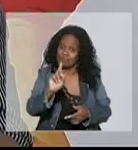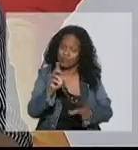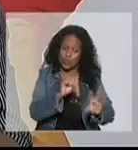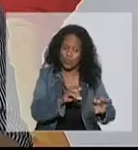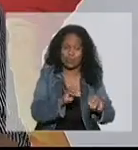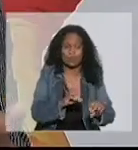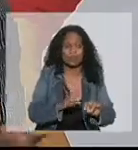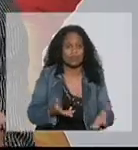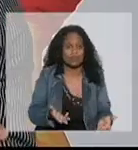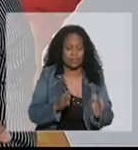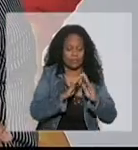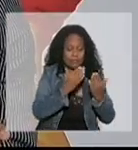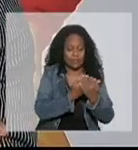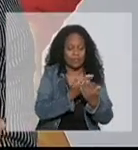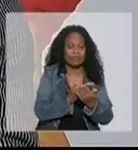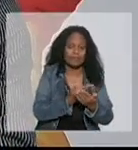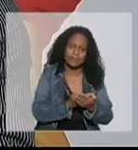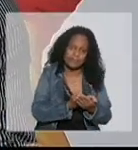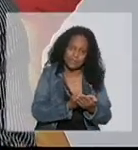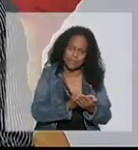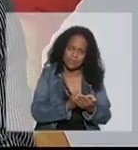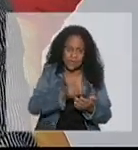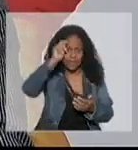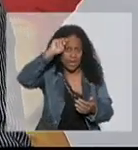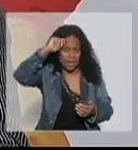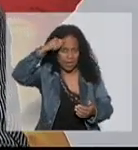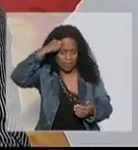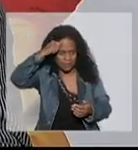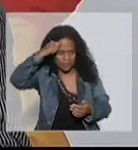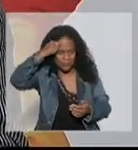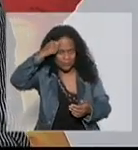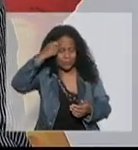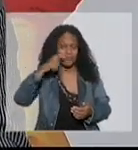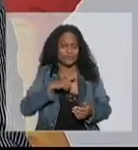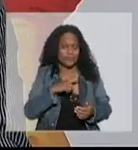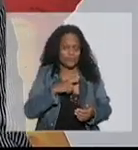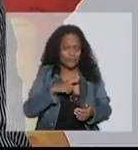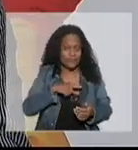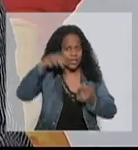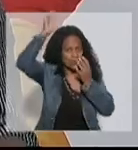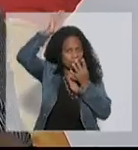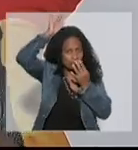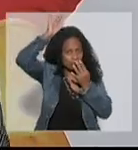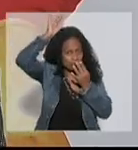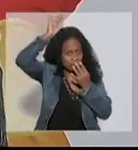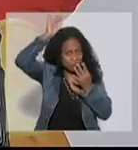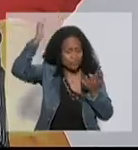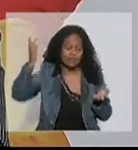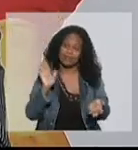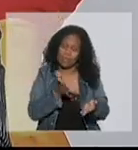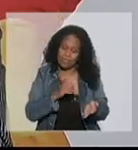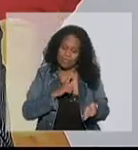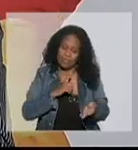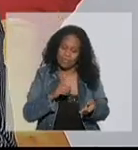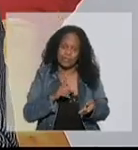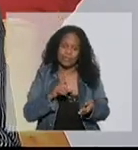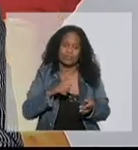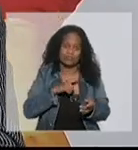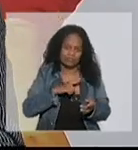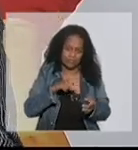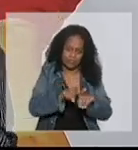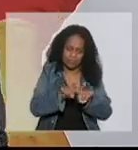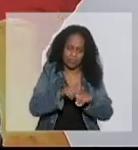ideia, a 10.639, que fala sobre história cultural afro-brasileira, veio antes, em 2003, e a indígena em 2008.